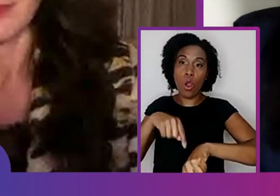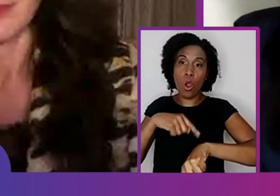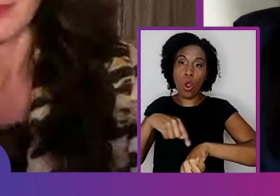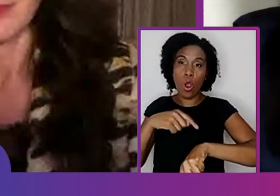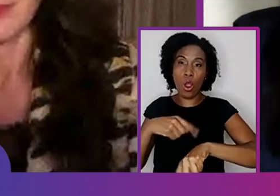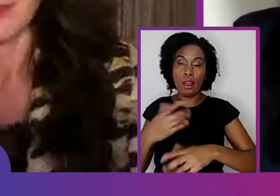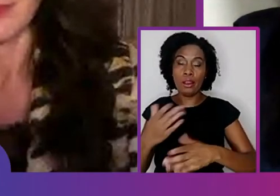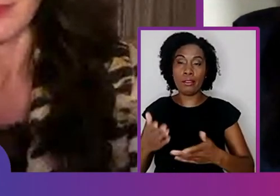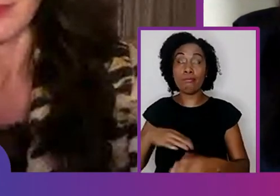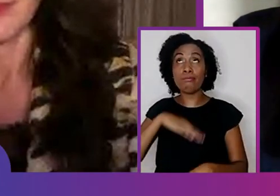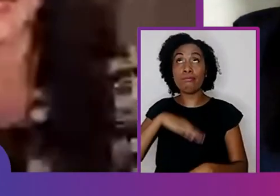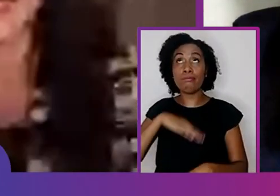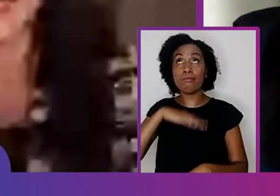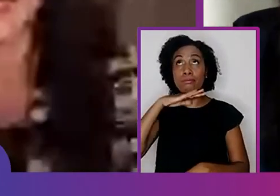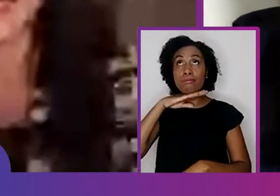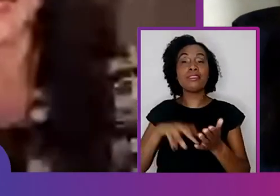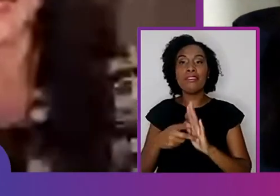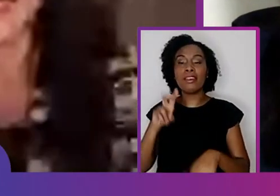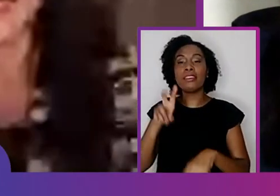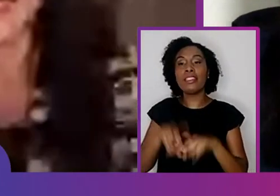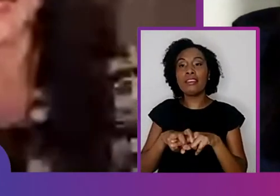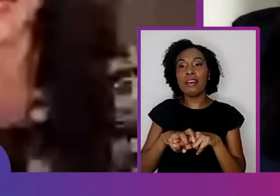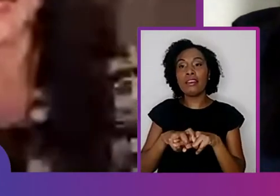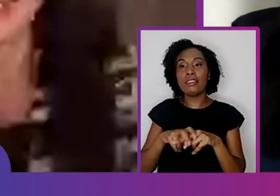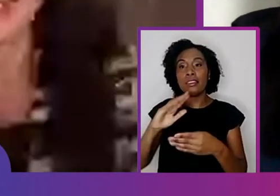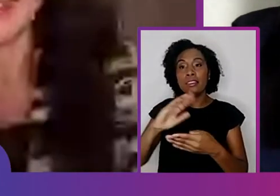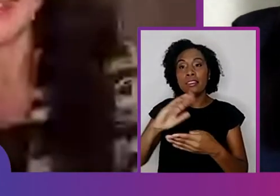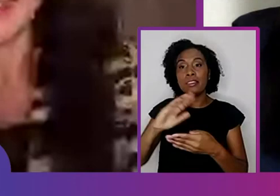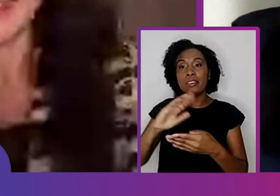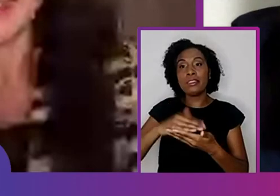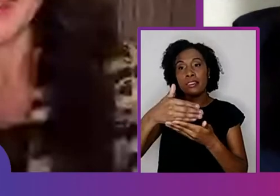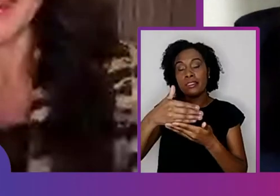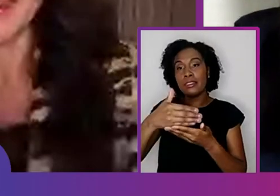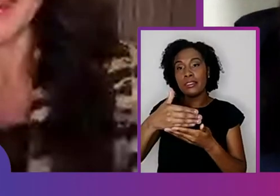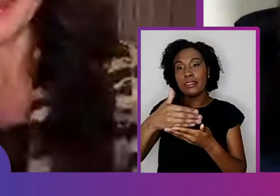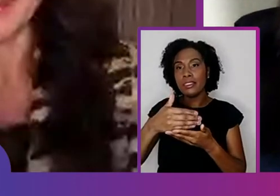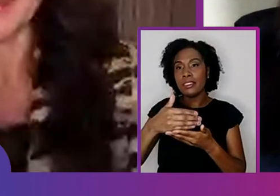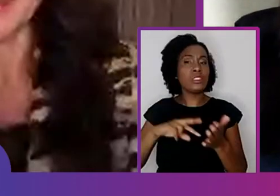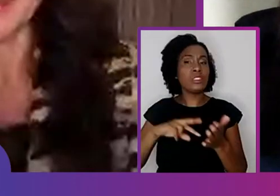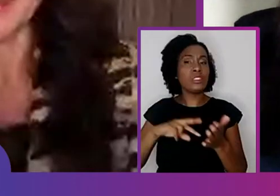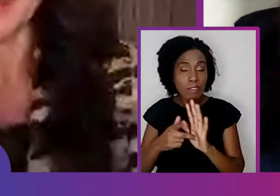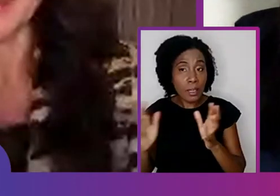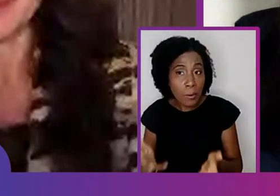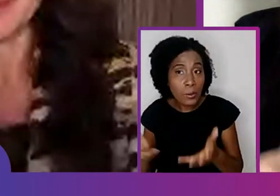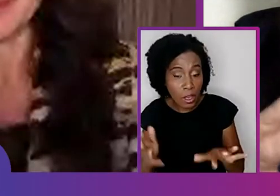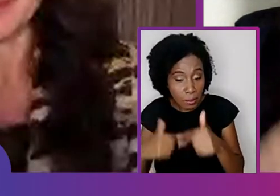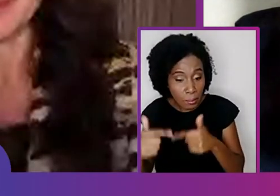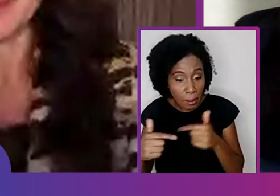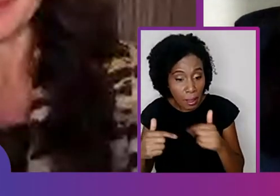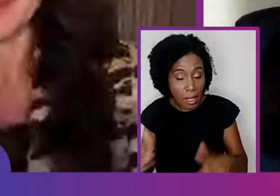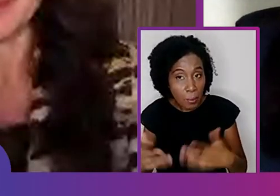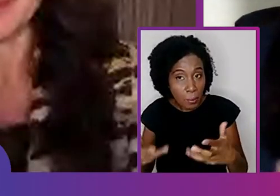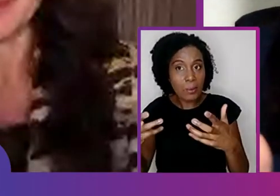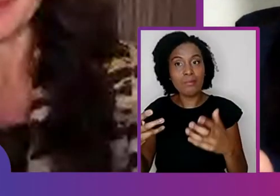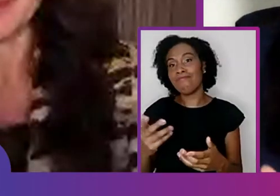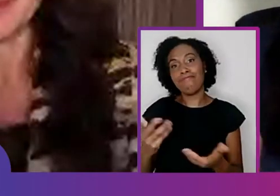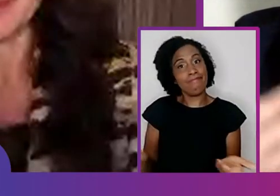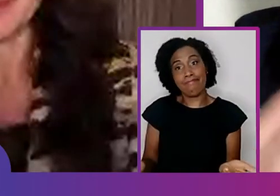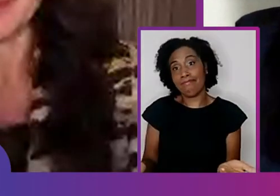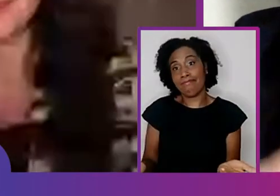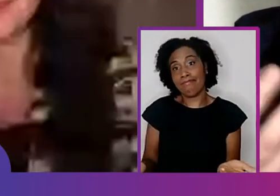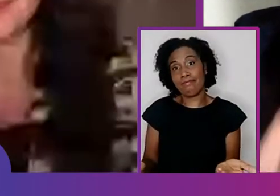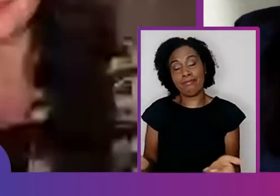fica sentada na frente do computador. Isso não é produtividade. Estamos considerando que a